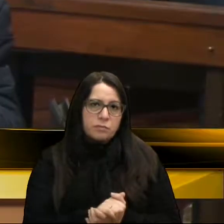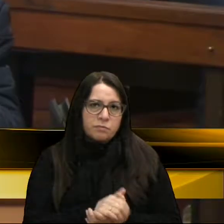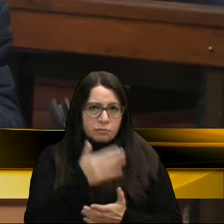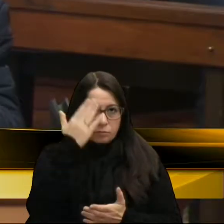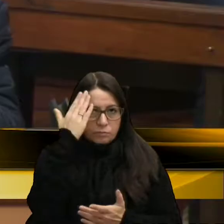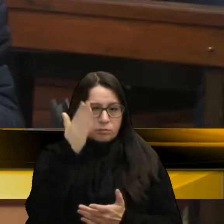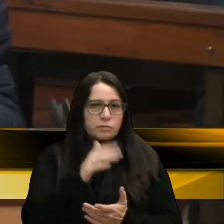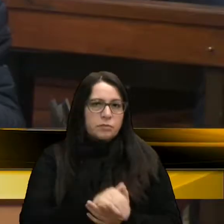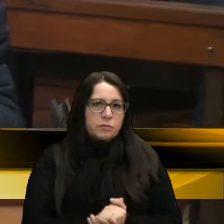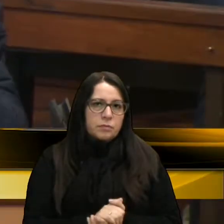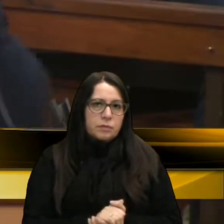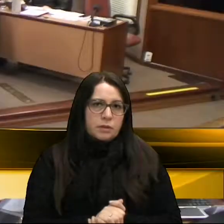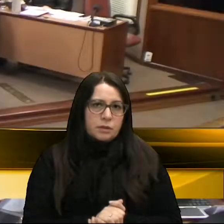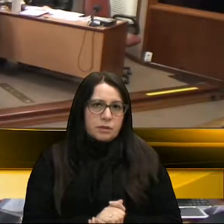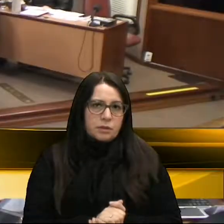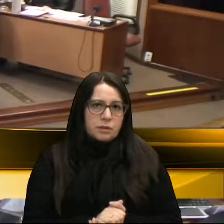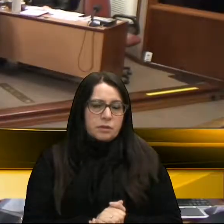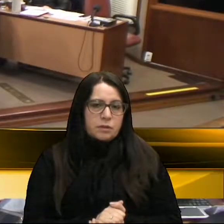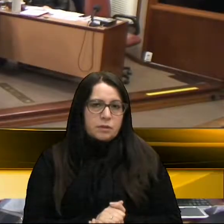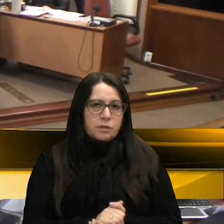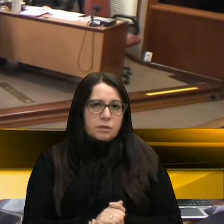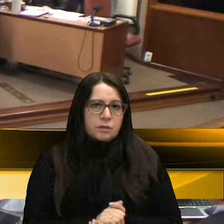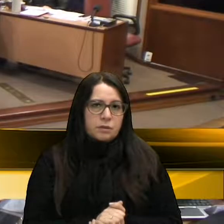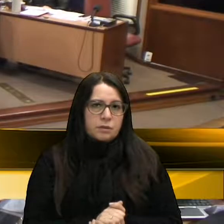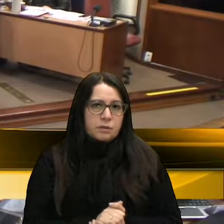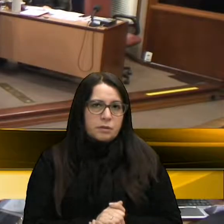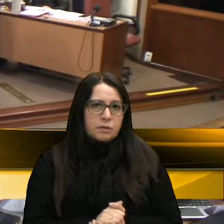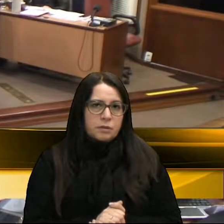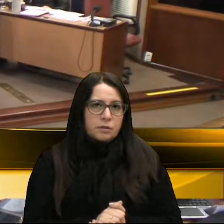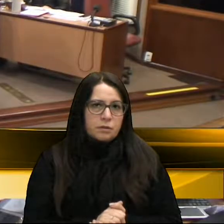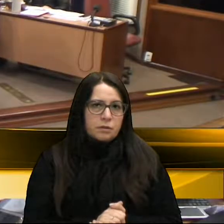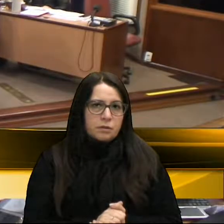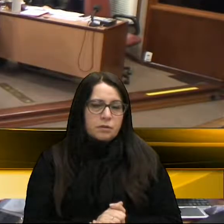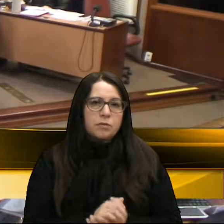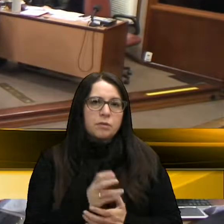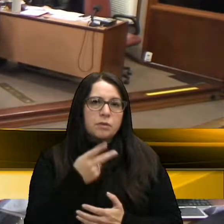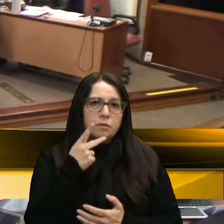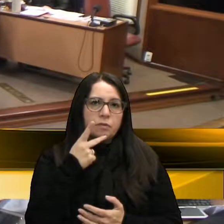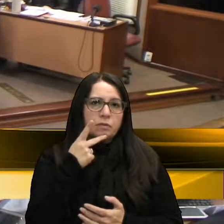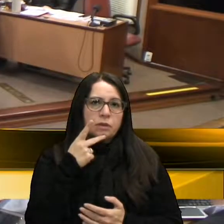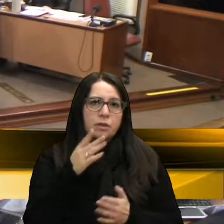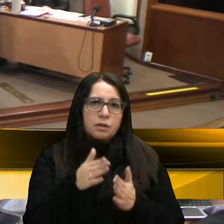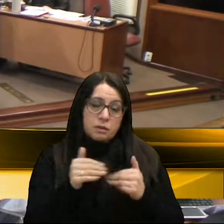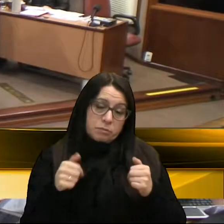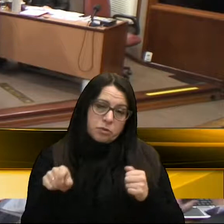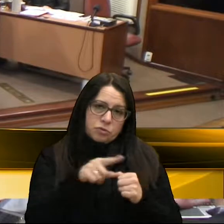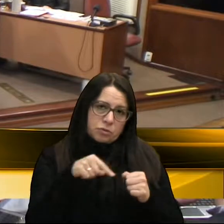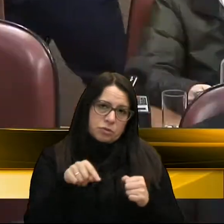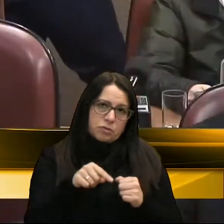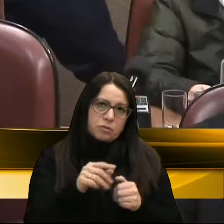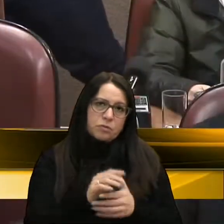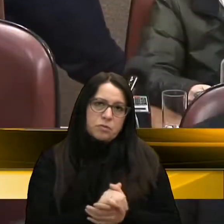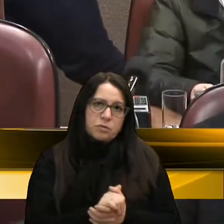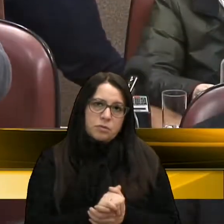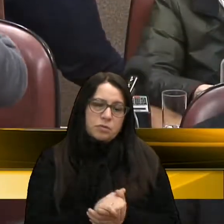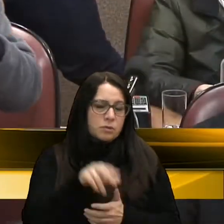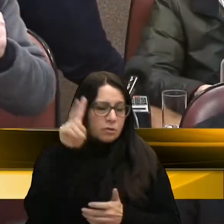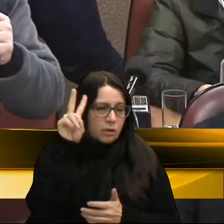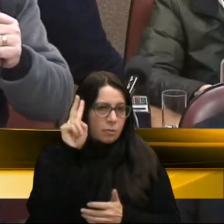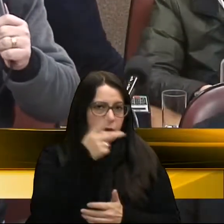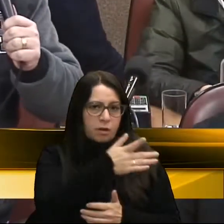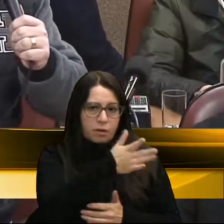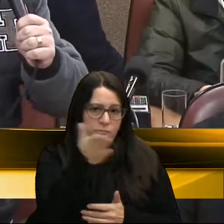Obrigado pela parte. Muito obrigado, vereador. Então, queria deixar aqui esse pedido, nobres pares, e lembrar aos